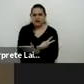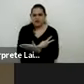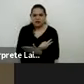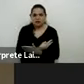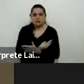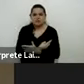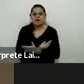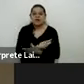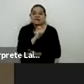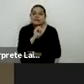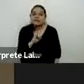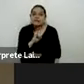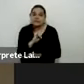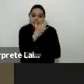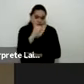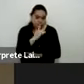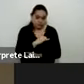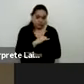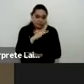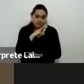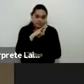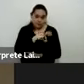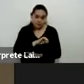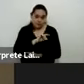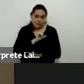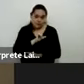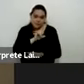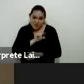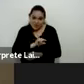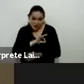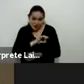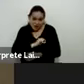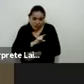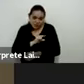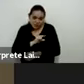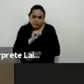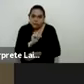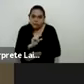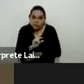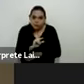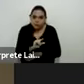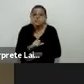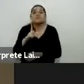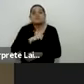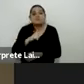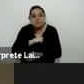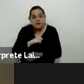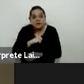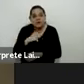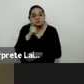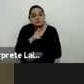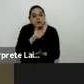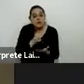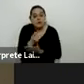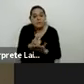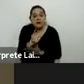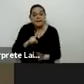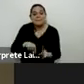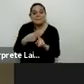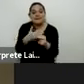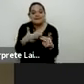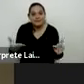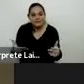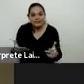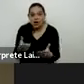fazer a economia girar, para trazer empresas, para gerar investimento de empresas privadas e tal, quanto mais